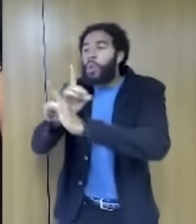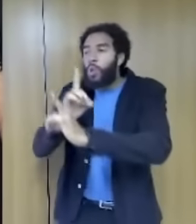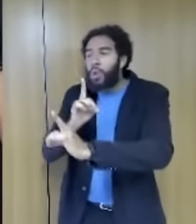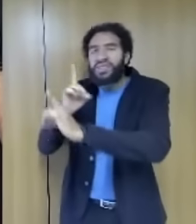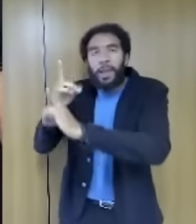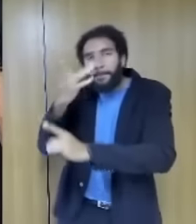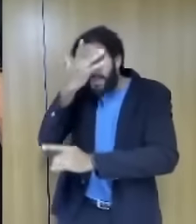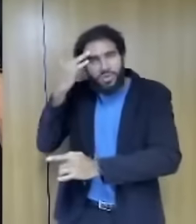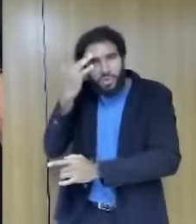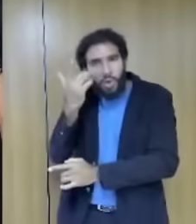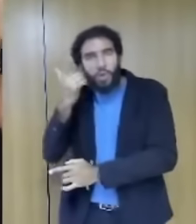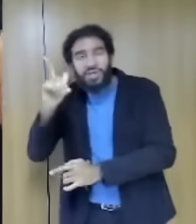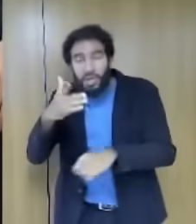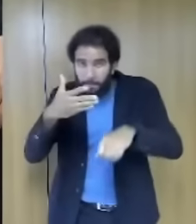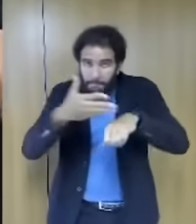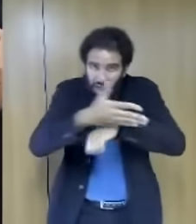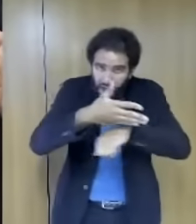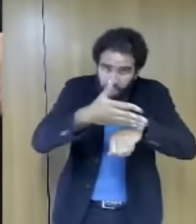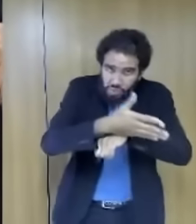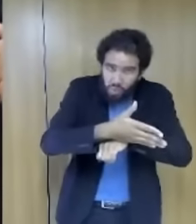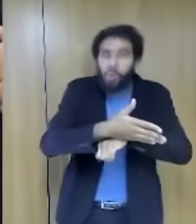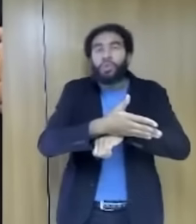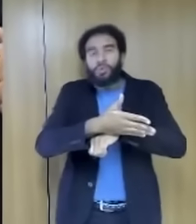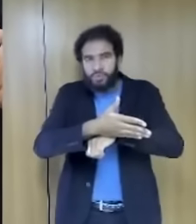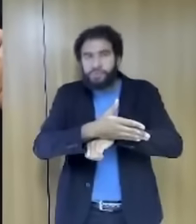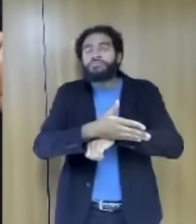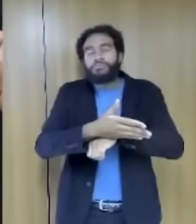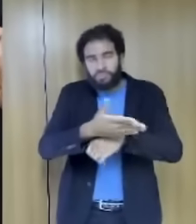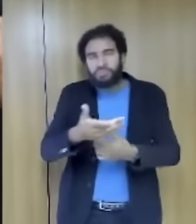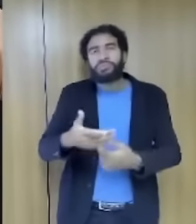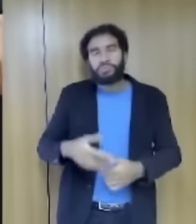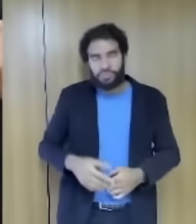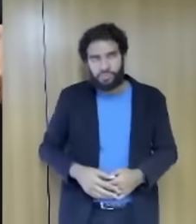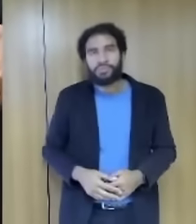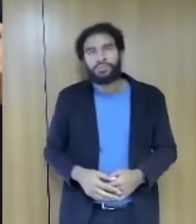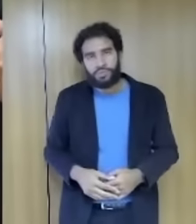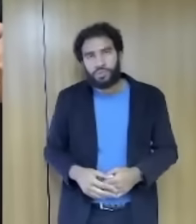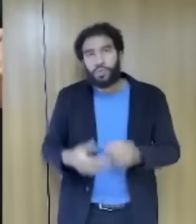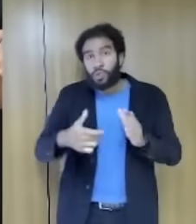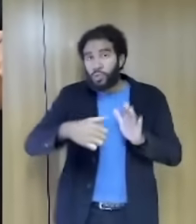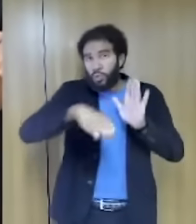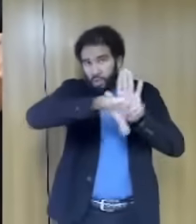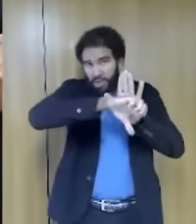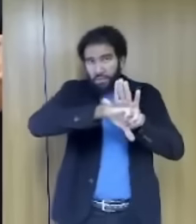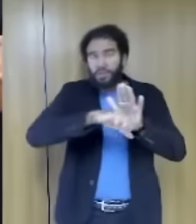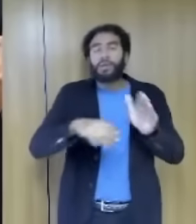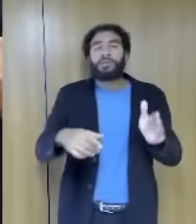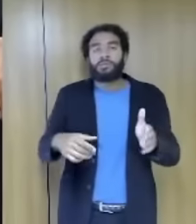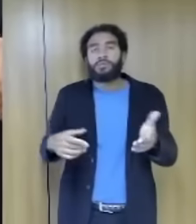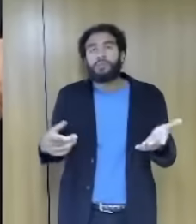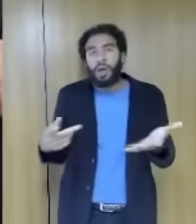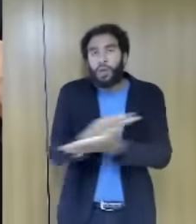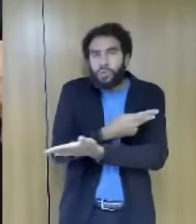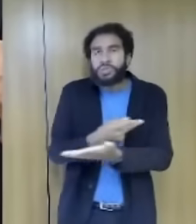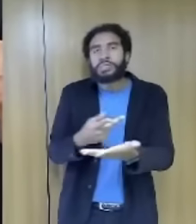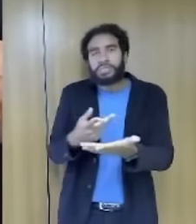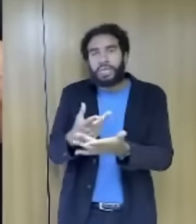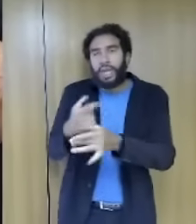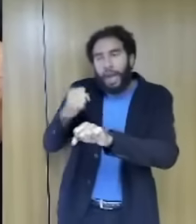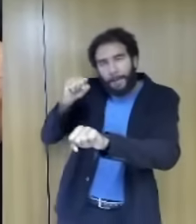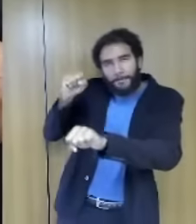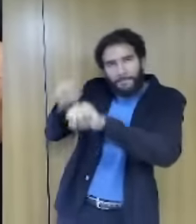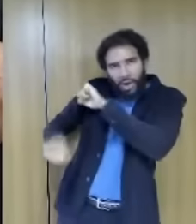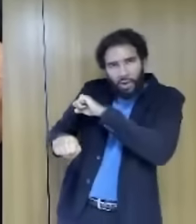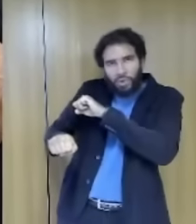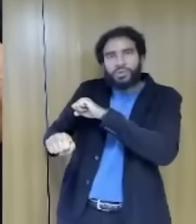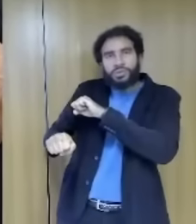outras pessoas que participaram, determinaram a ocorrência dos homicídios que